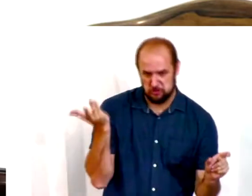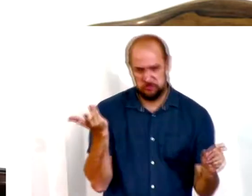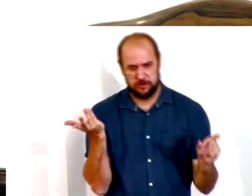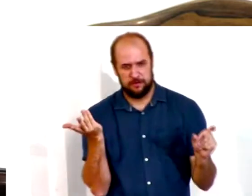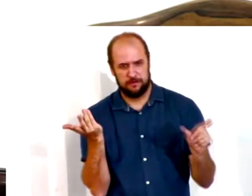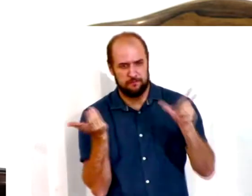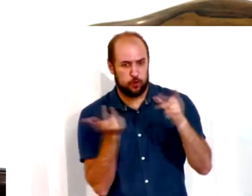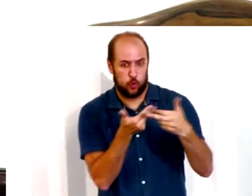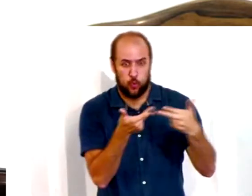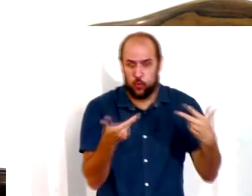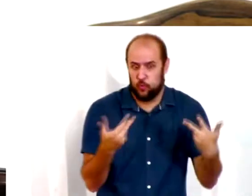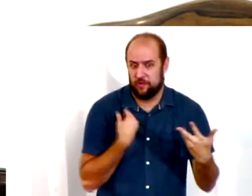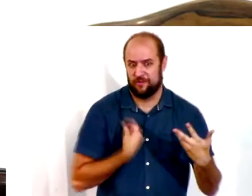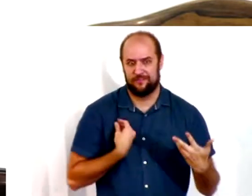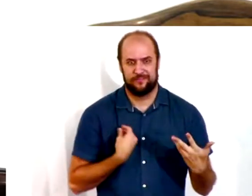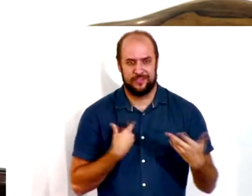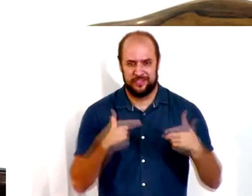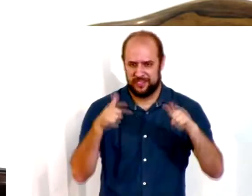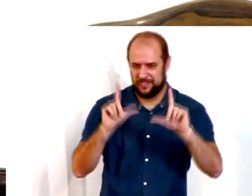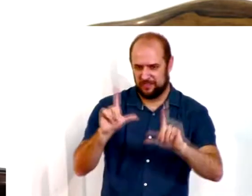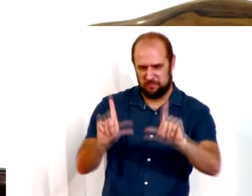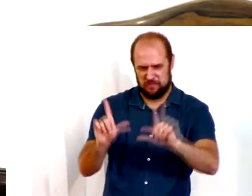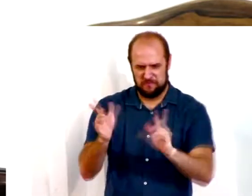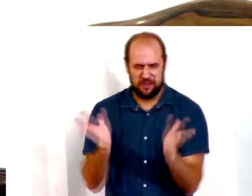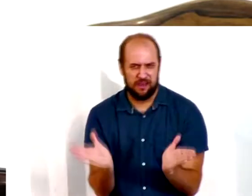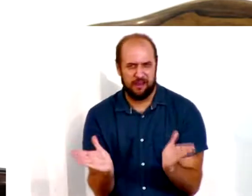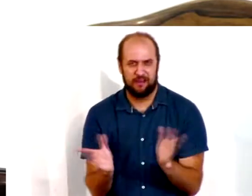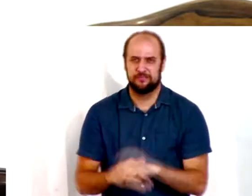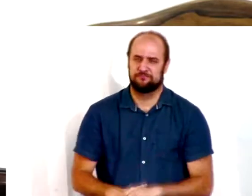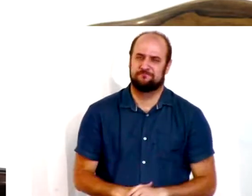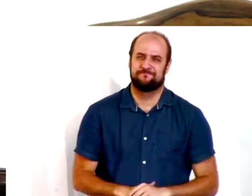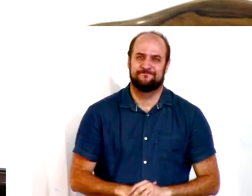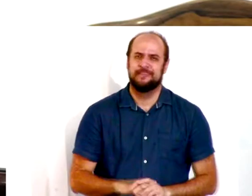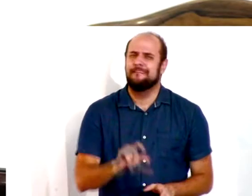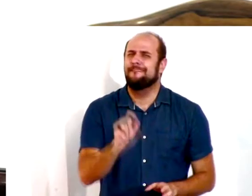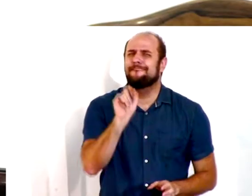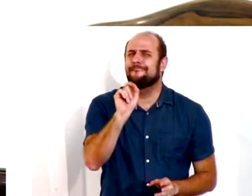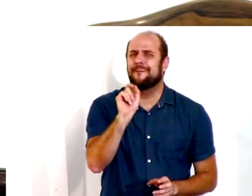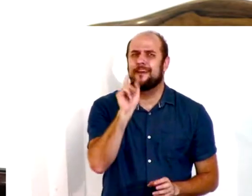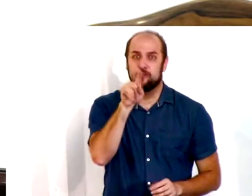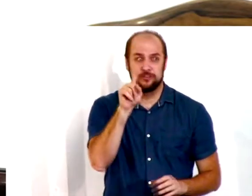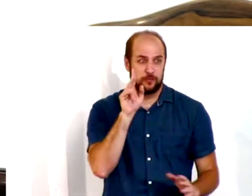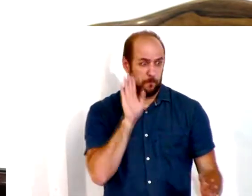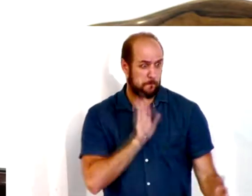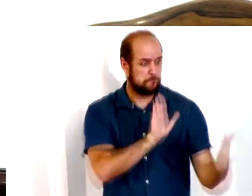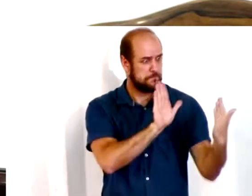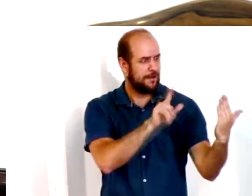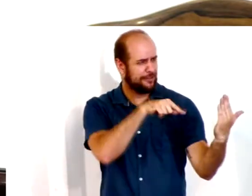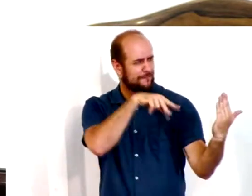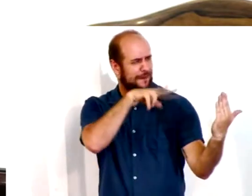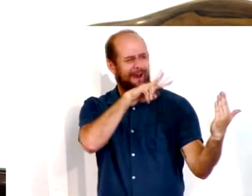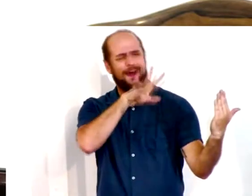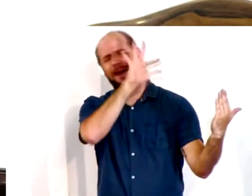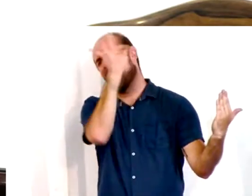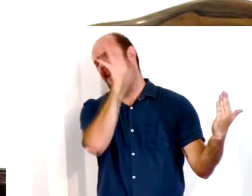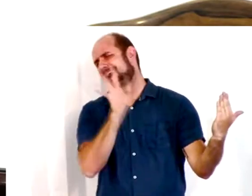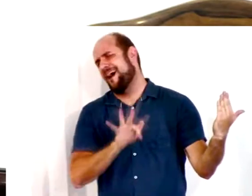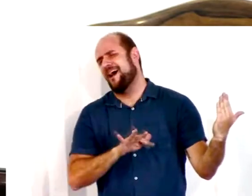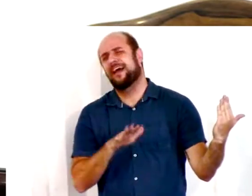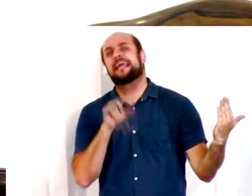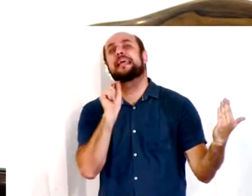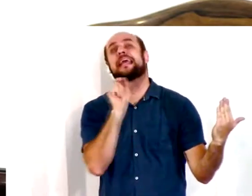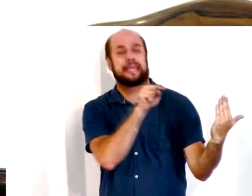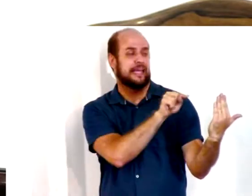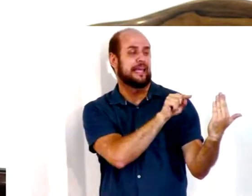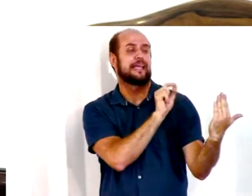seja alguma coisa, seja um programa. O que traz felicidade para vocês quando